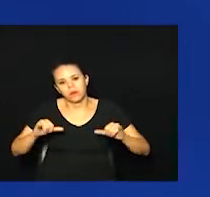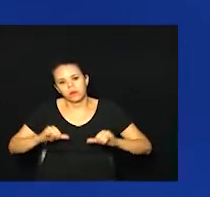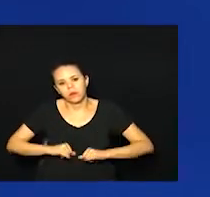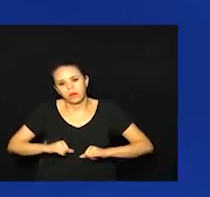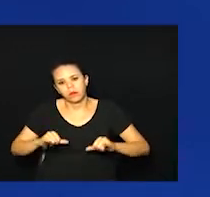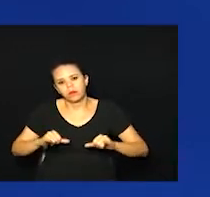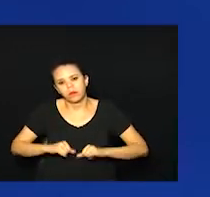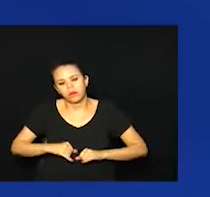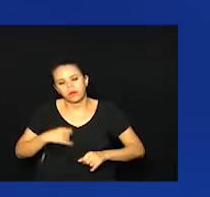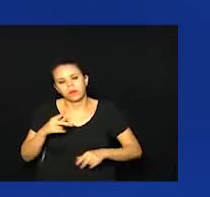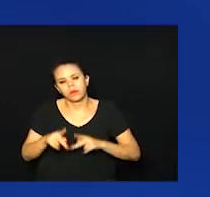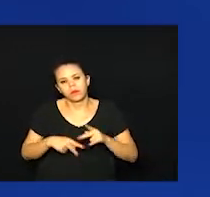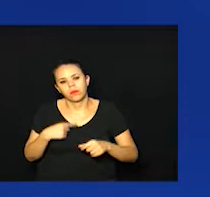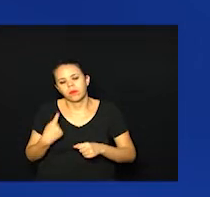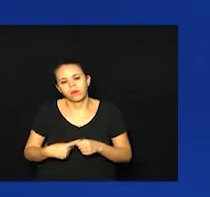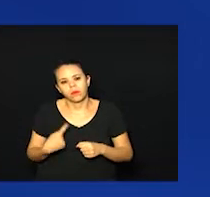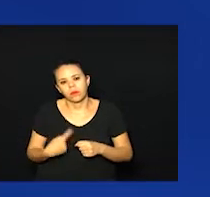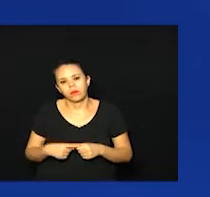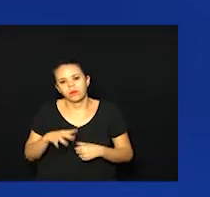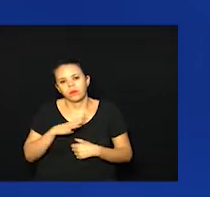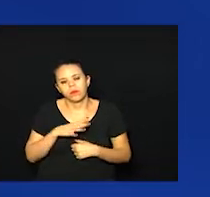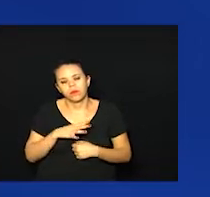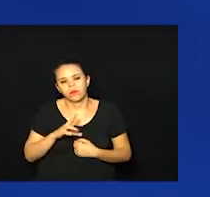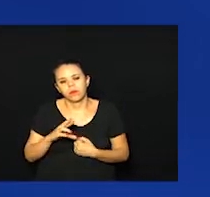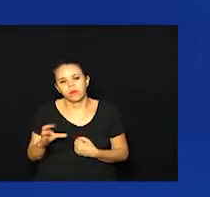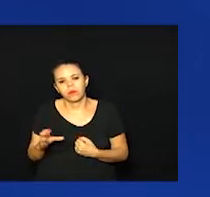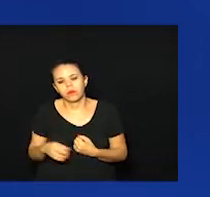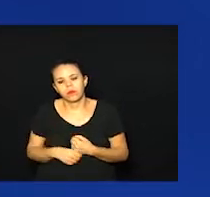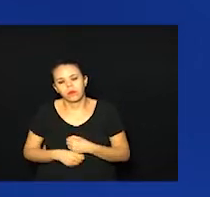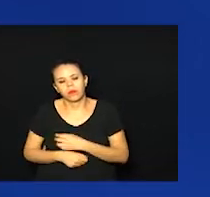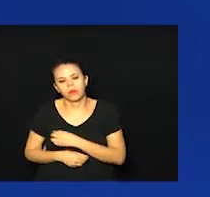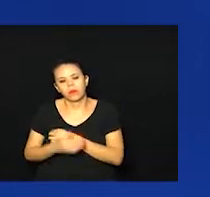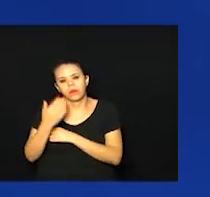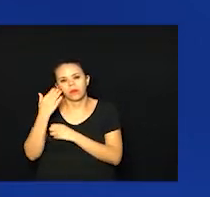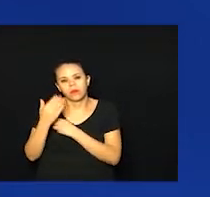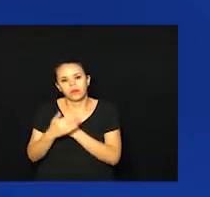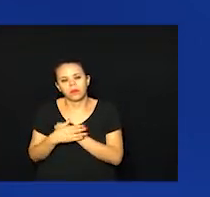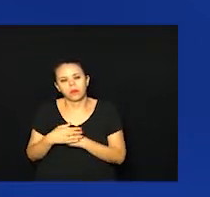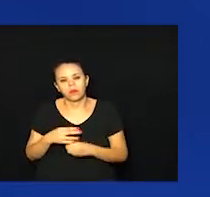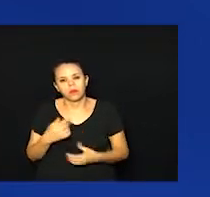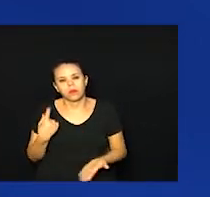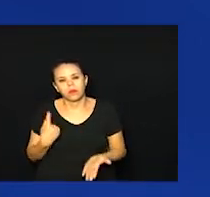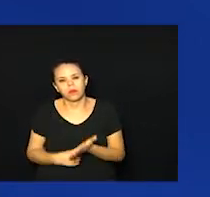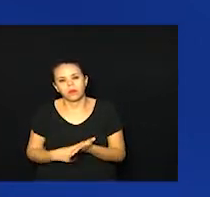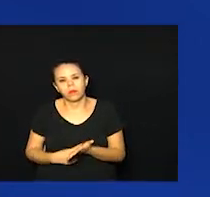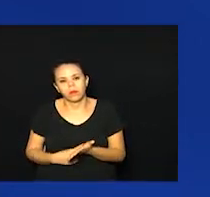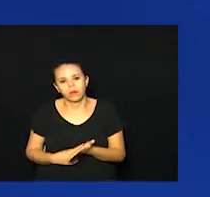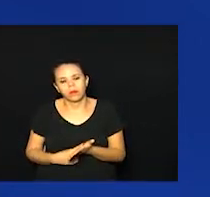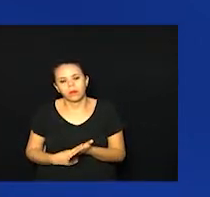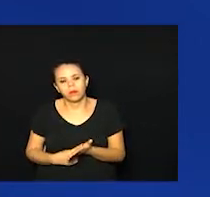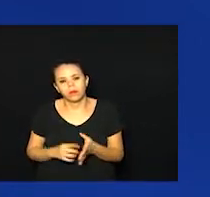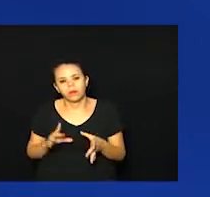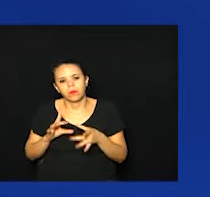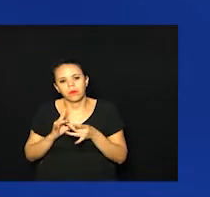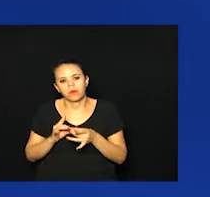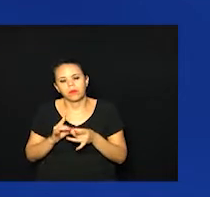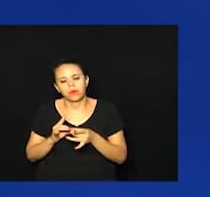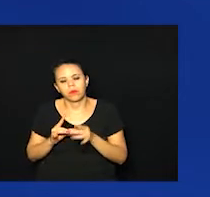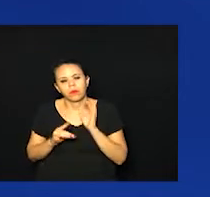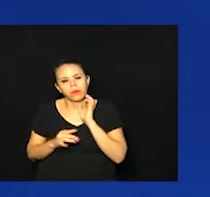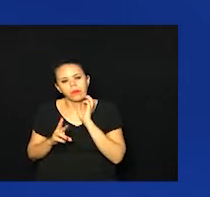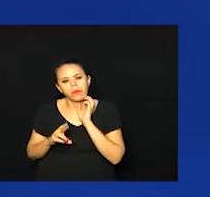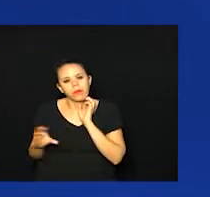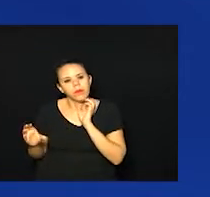dos nossos munícipes aqui da região metropolitana de Campinas. Muito obrigado, Gustavo. Conte comigo, Zé Carlos, acho que essa união de forças do